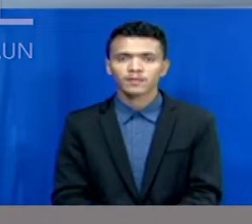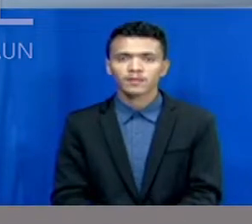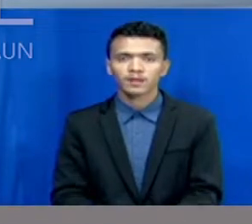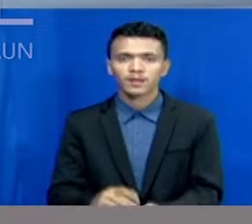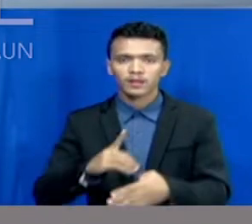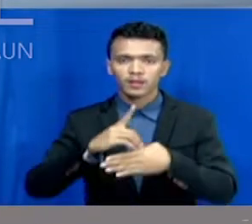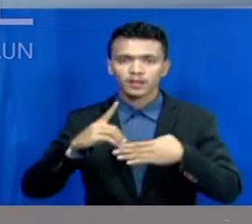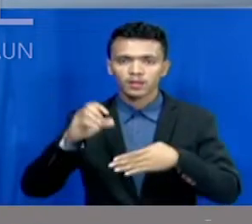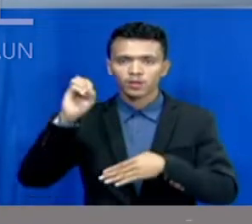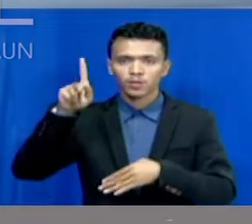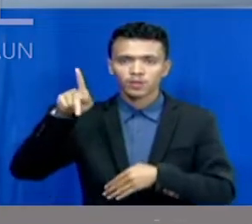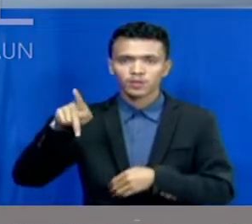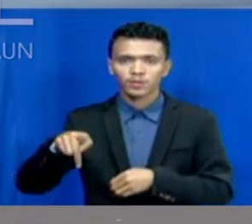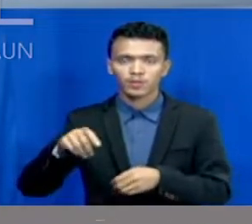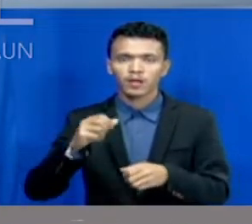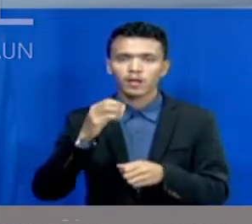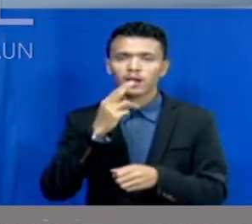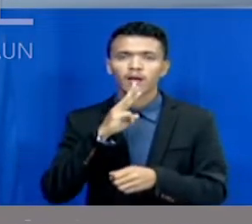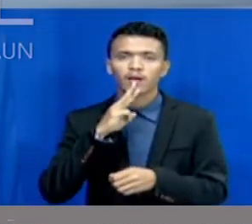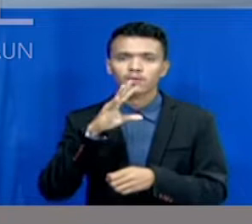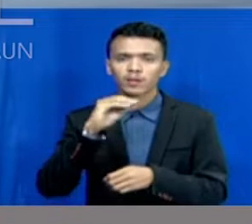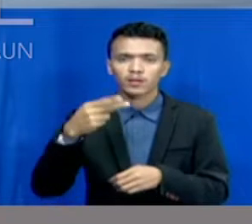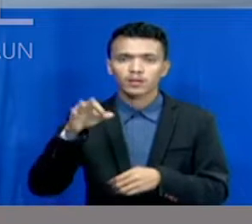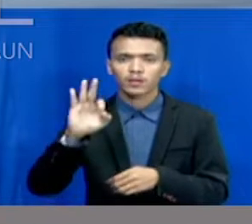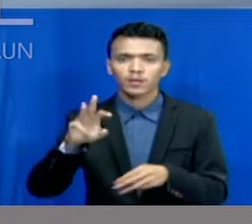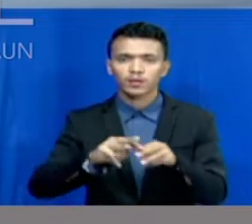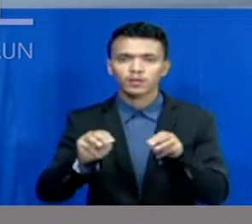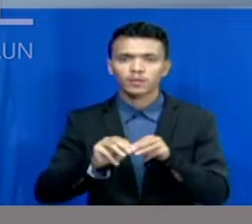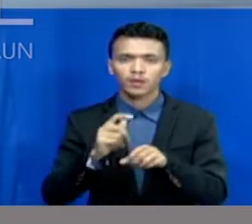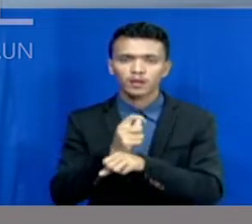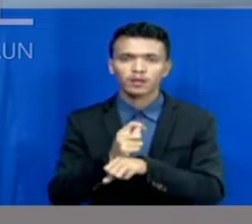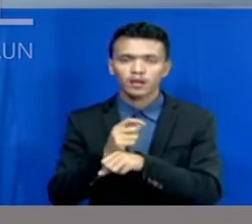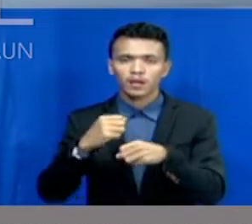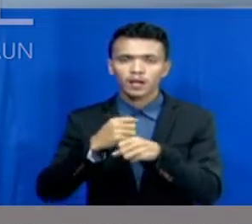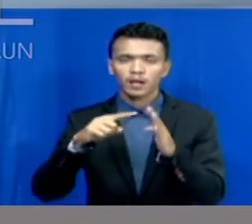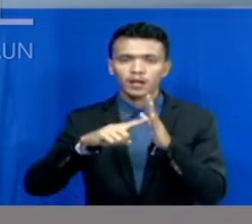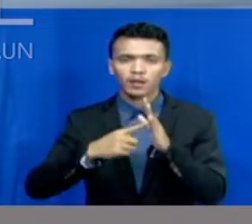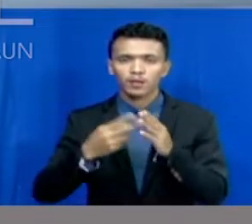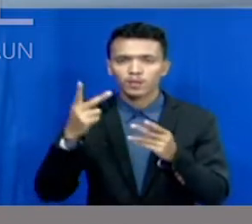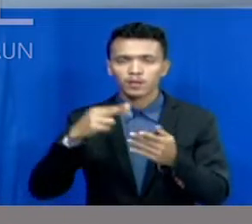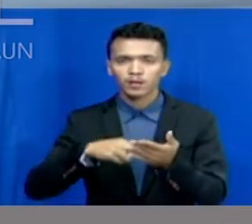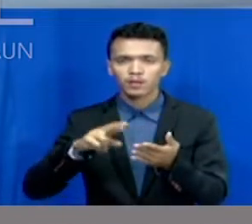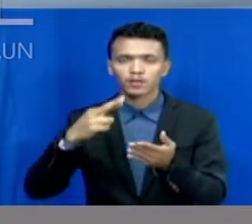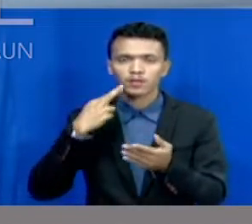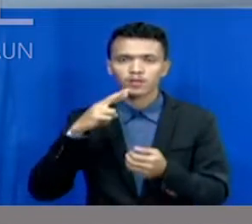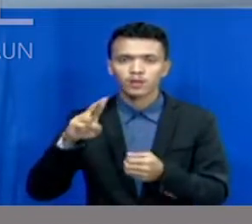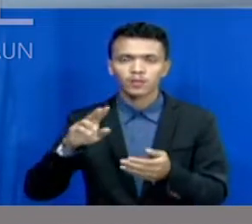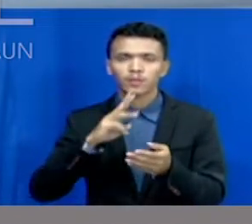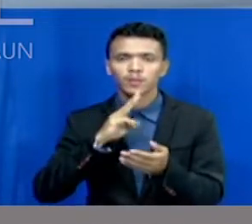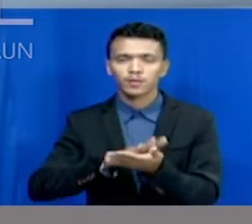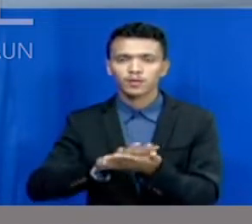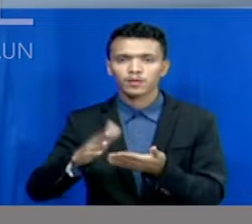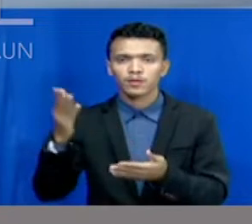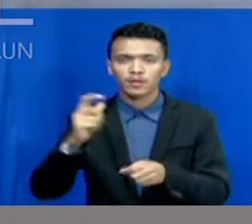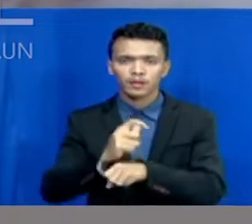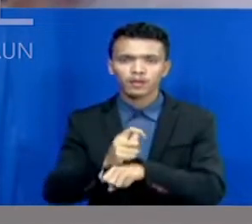Telespectadores, direção obras público, água no saneamento município Atauru, resolve problema bem mos e a Atauru.